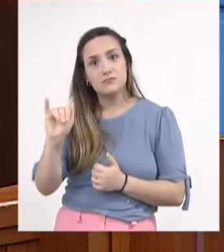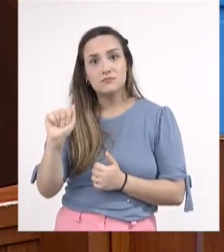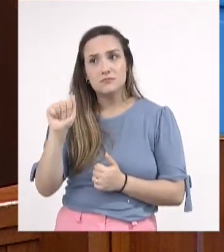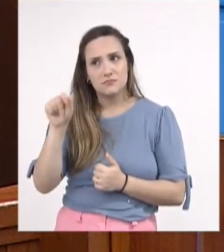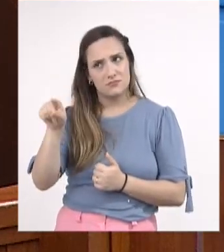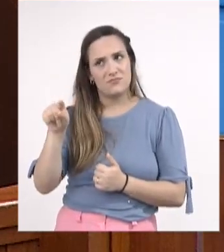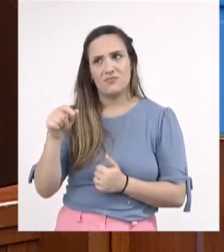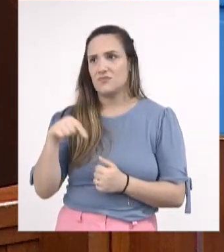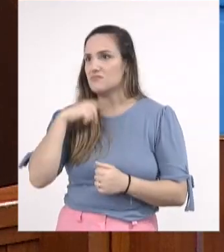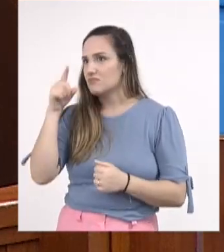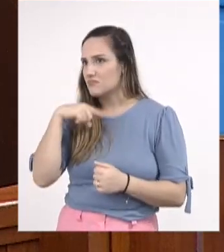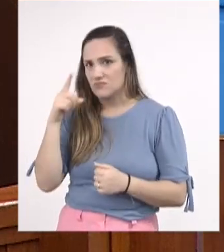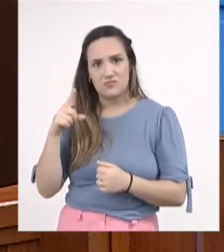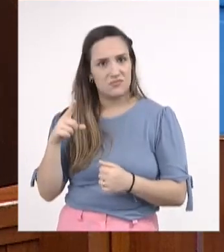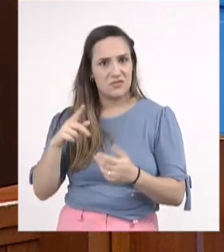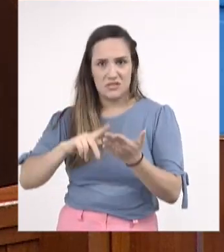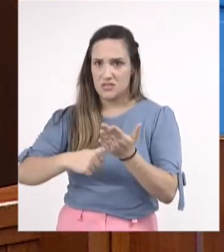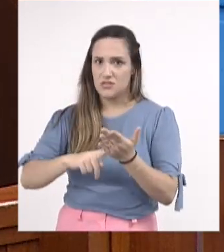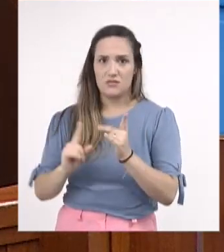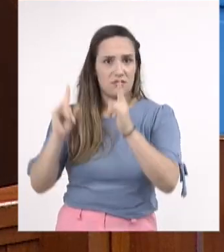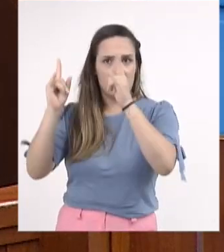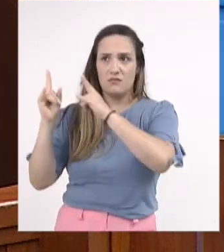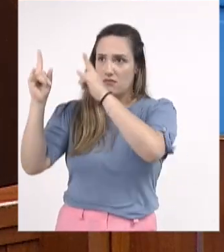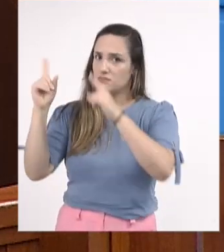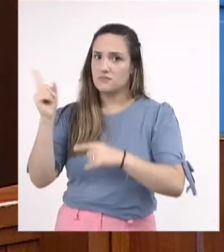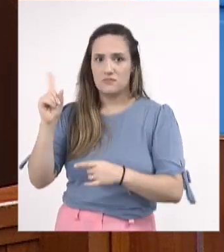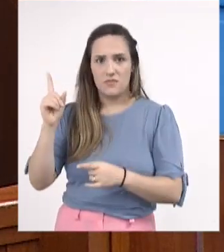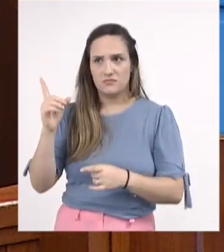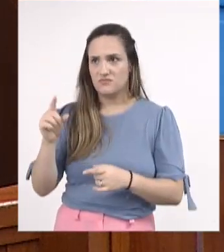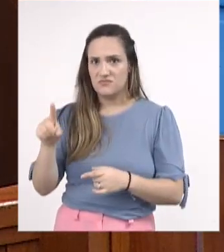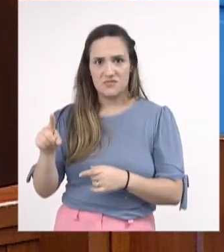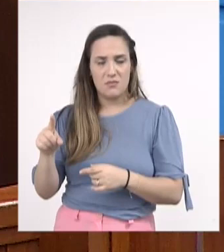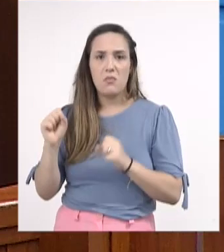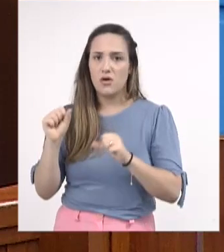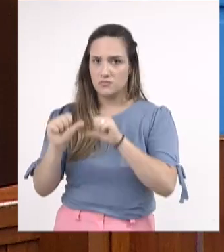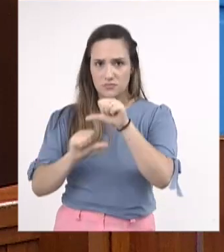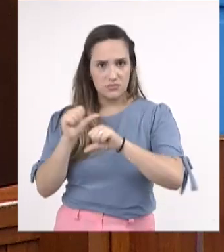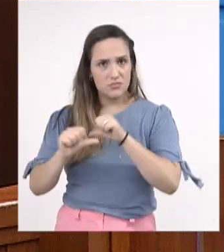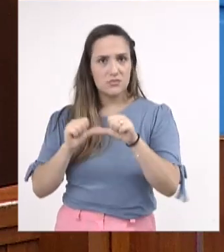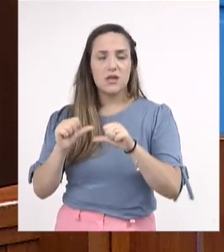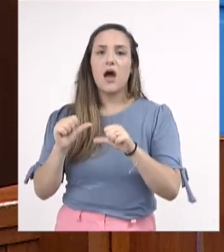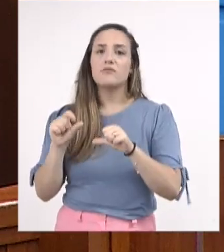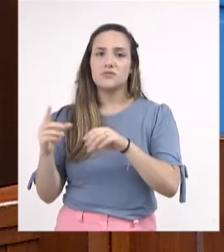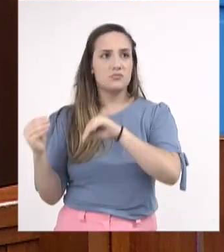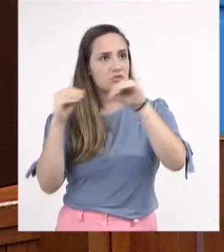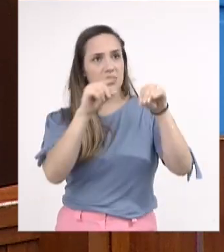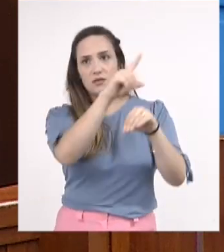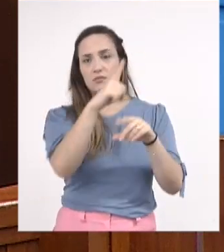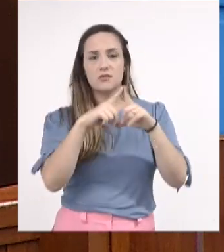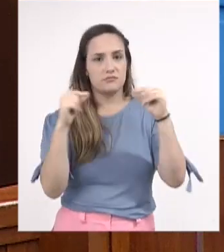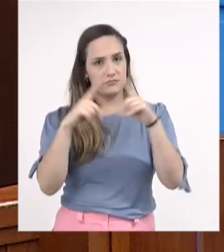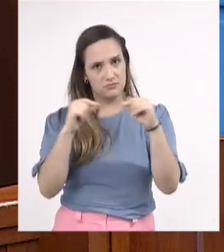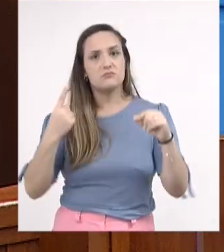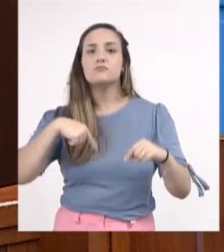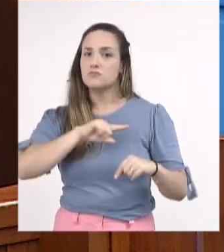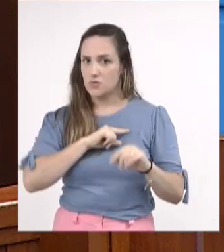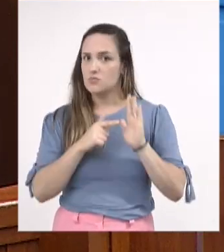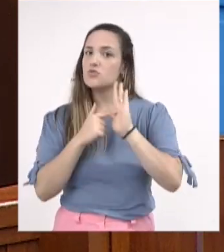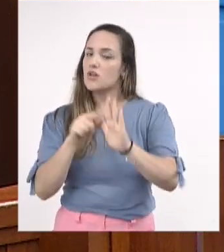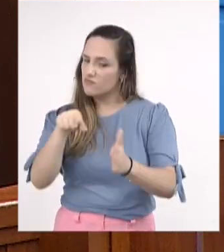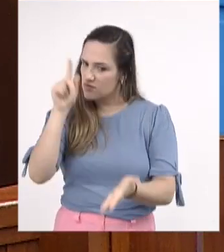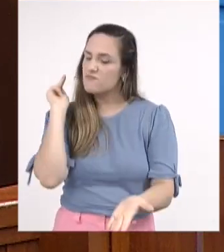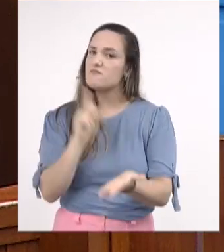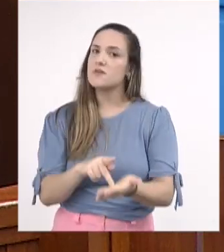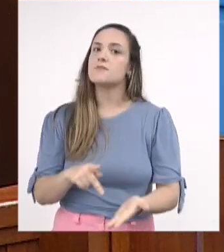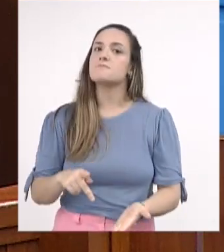Sul a senhora não se elege nem para síndica de condomínio mais e não adianta mudar o seu domicílio eleitoral para Brasília porque nós iremos mostrar quem você